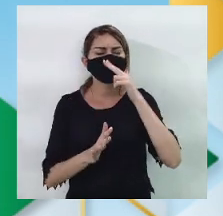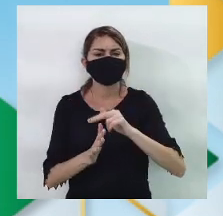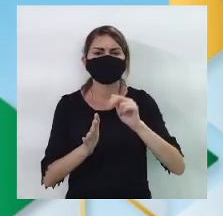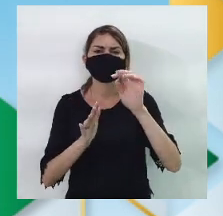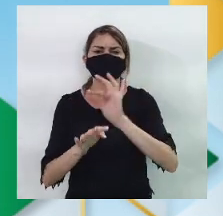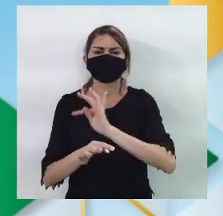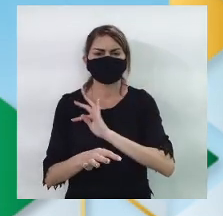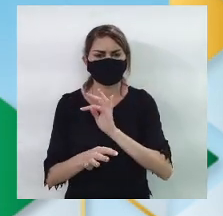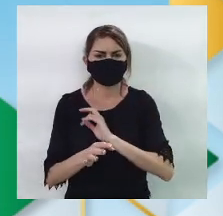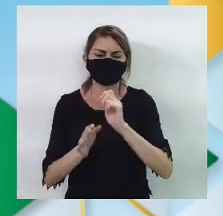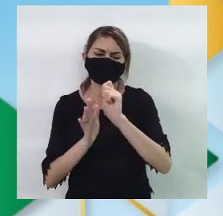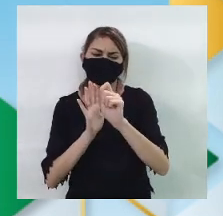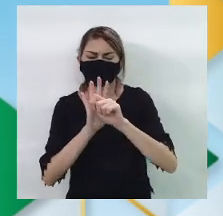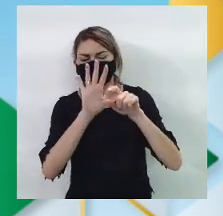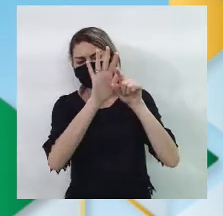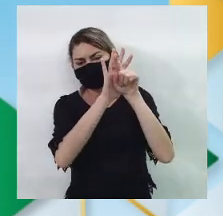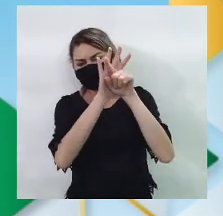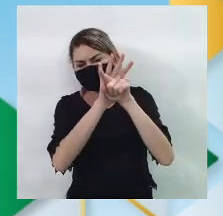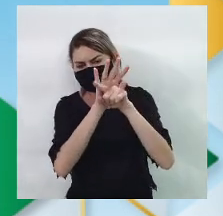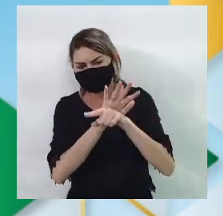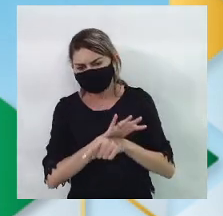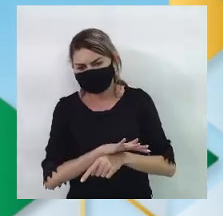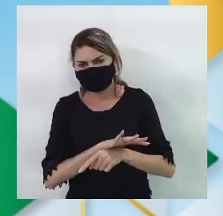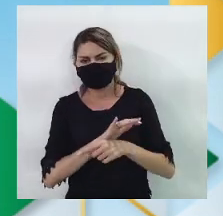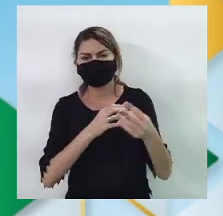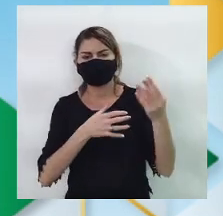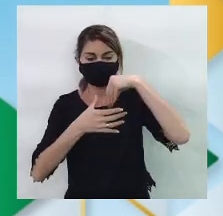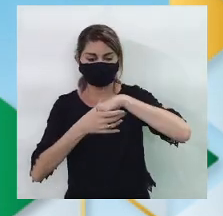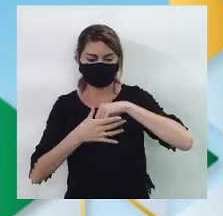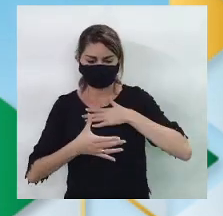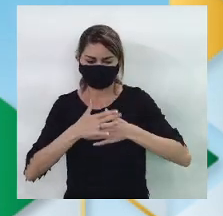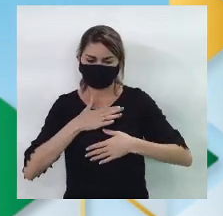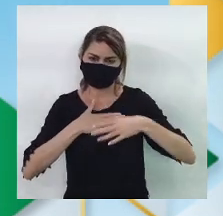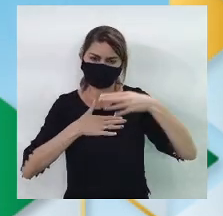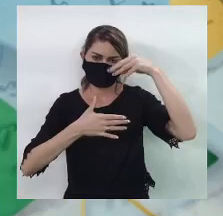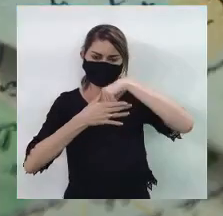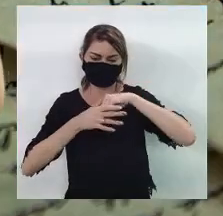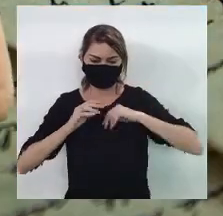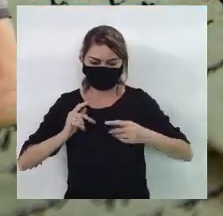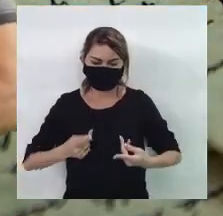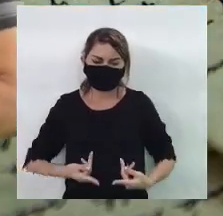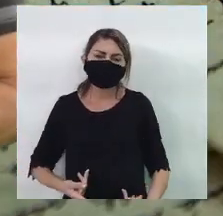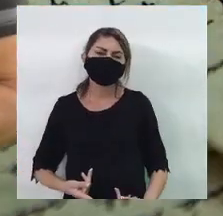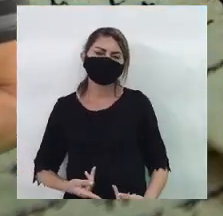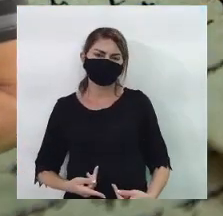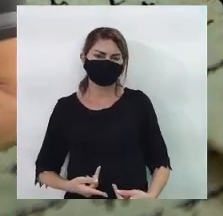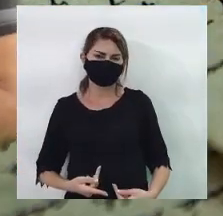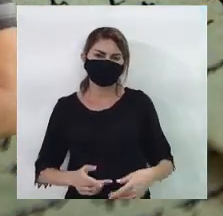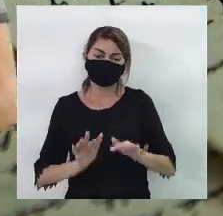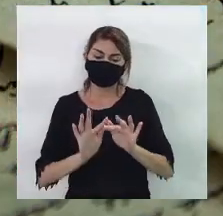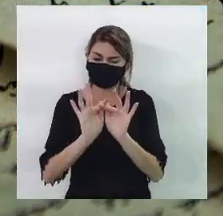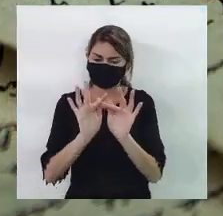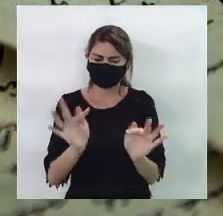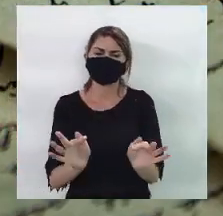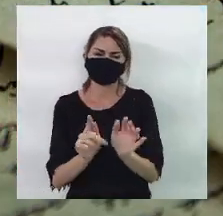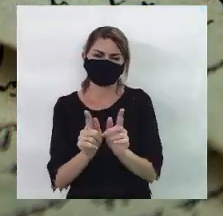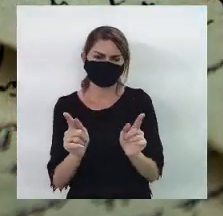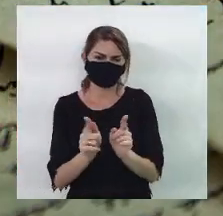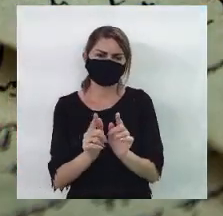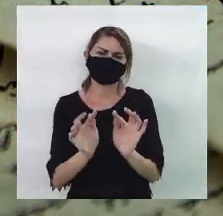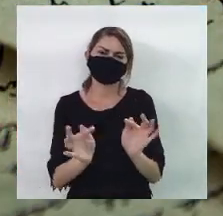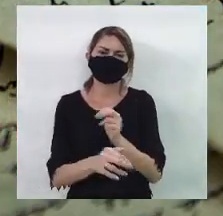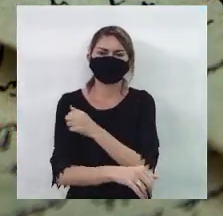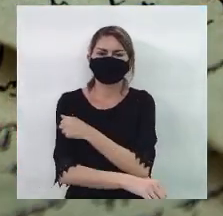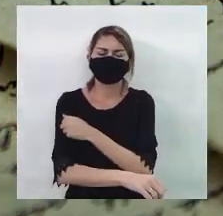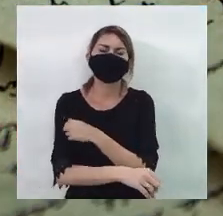técnica de investigação da alma humana. Numa forma bem mais simplificada para o nosso